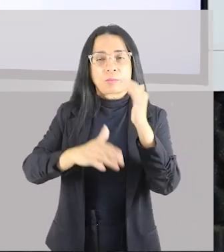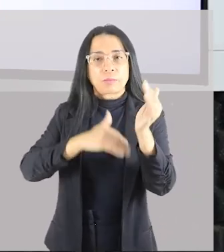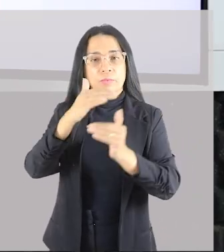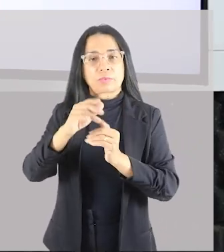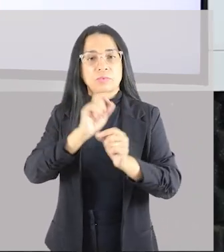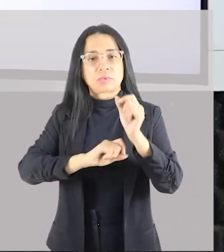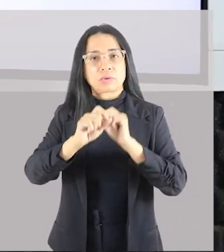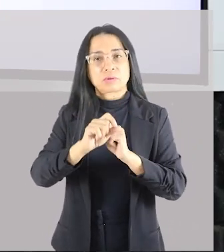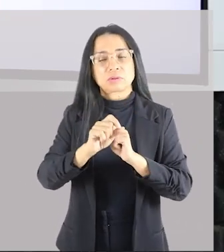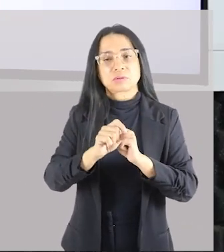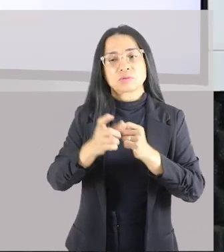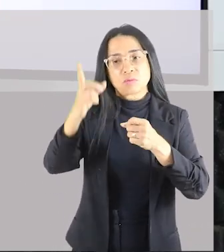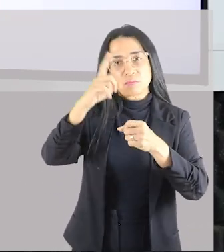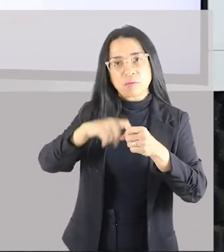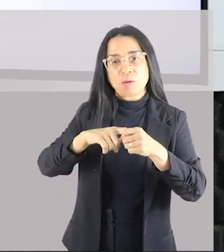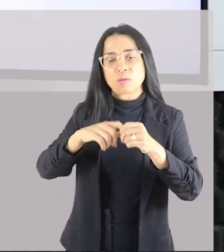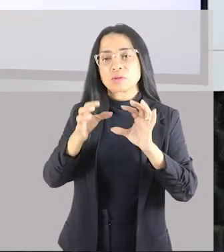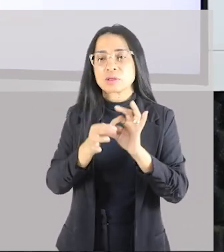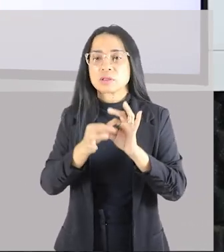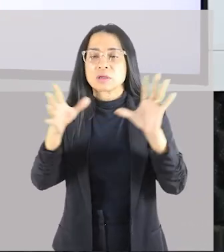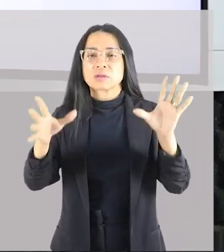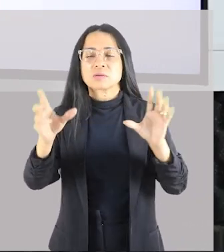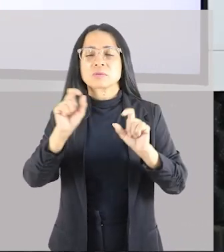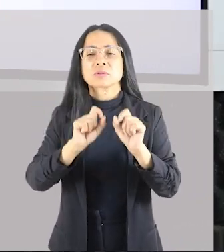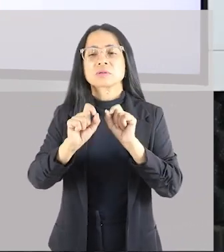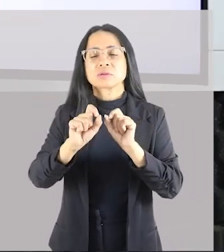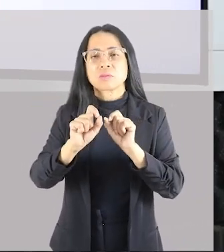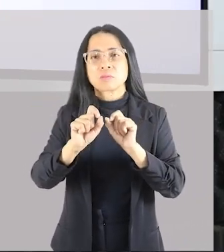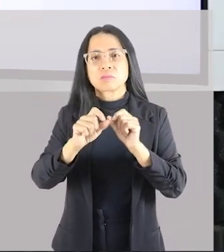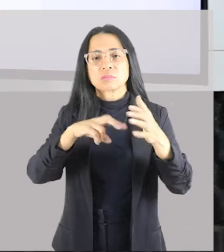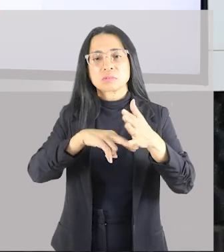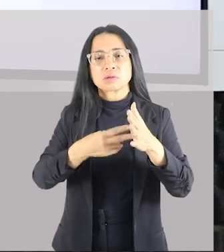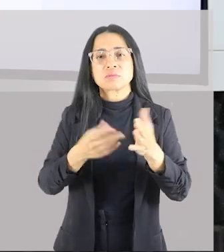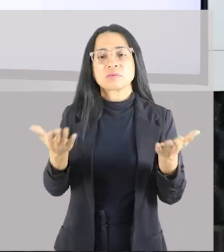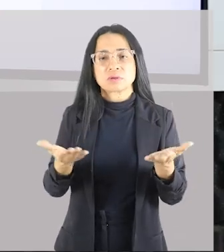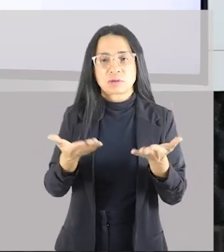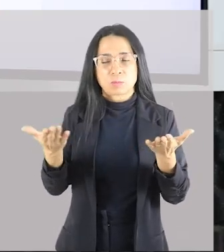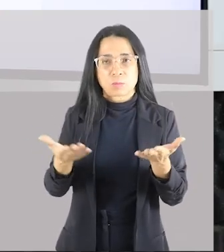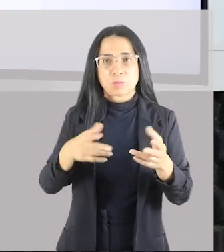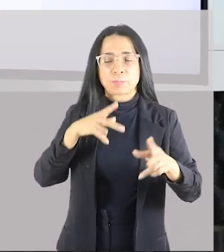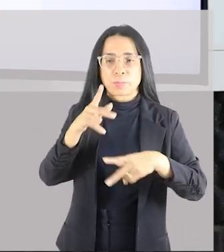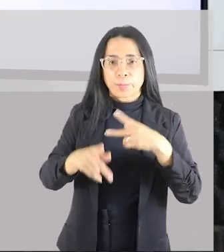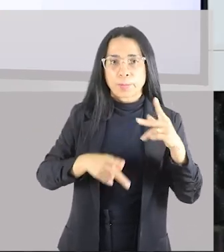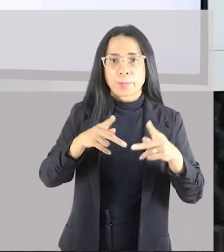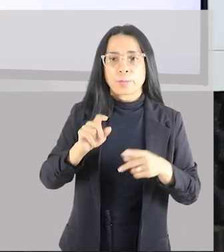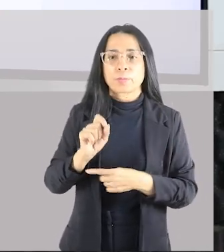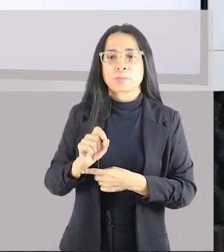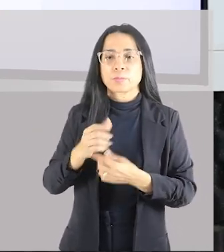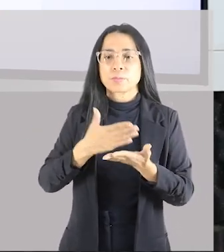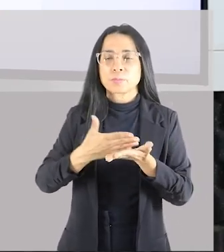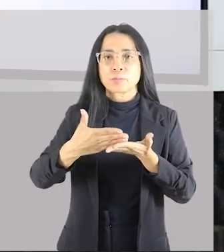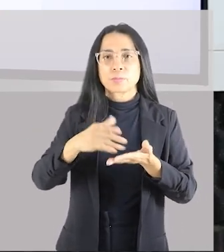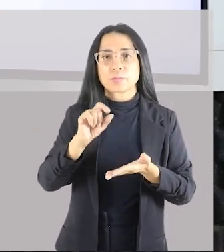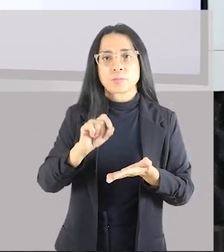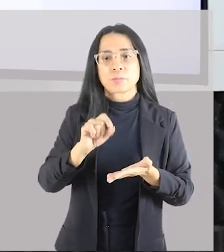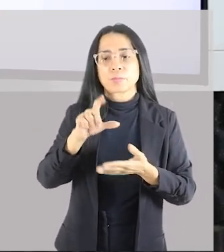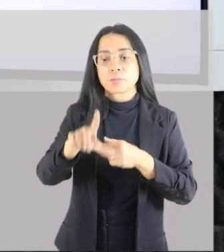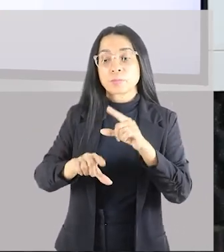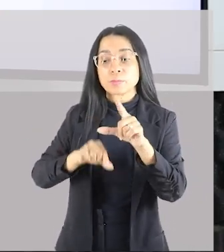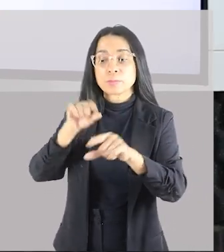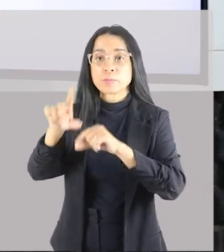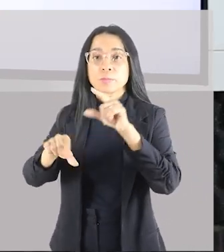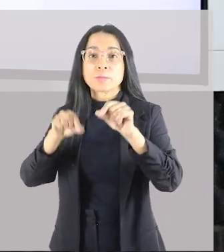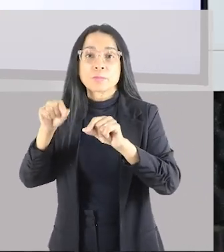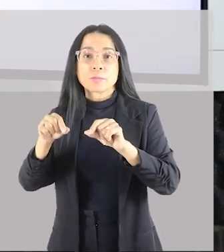de redemocratização. E o que isso significa? Que agora o povo passa a escolher os